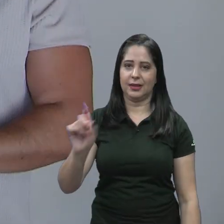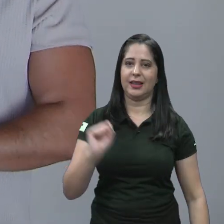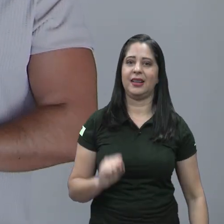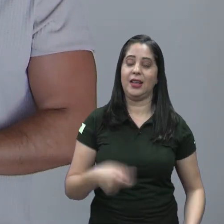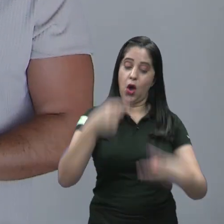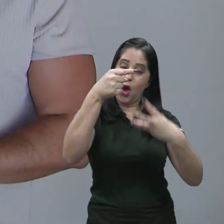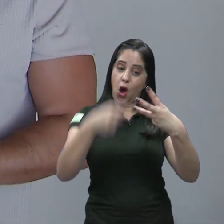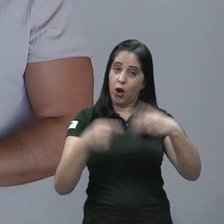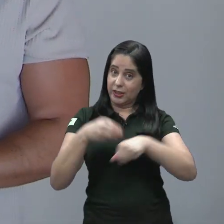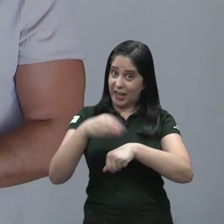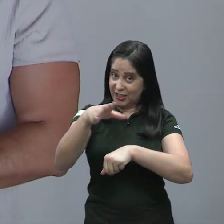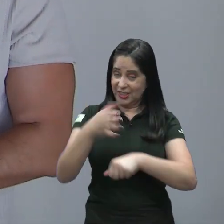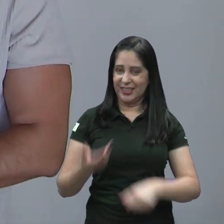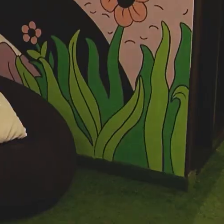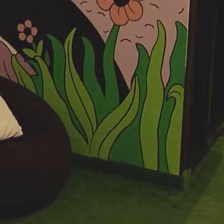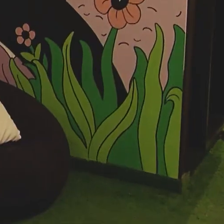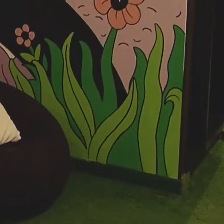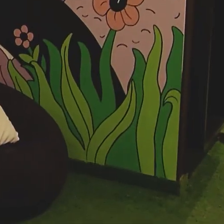monetizar e fechar parcerias.